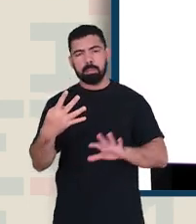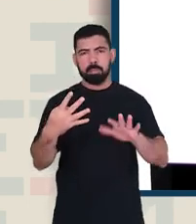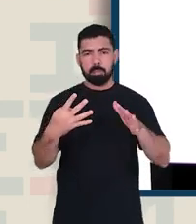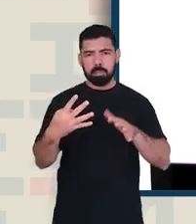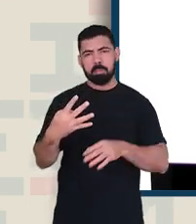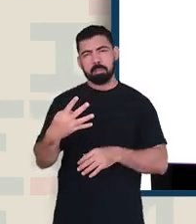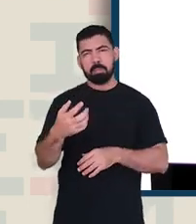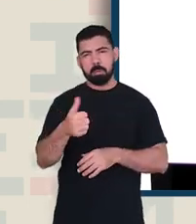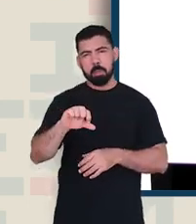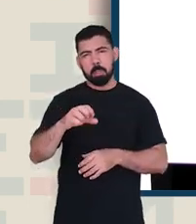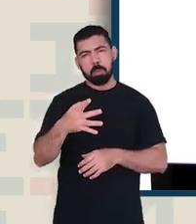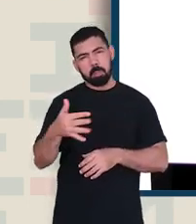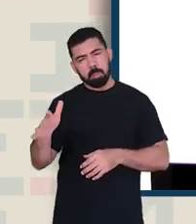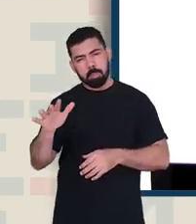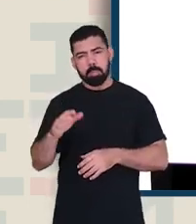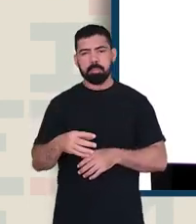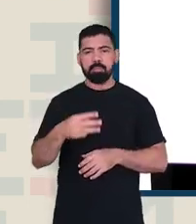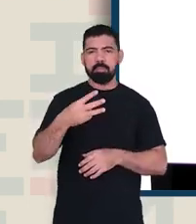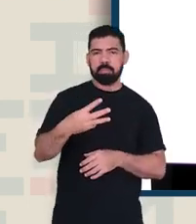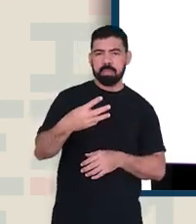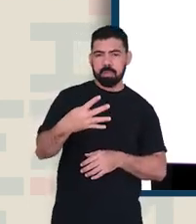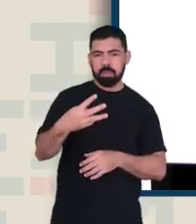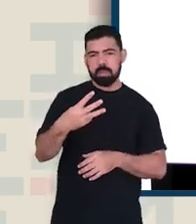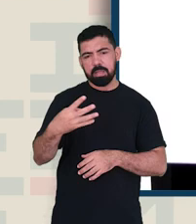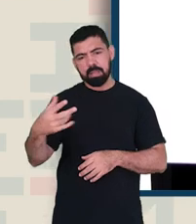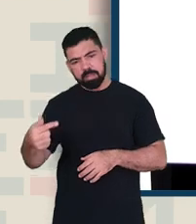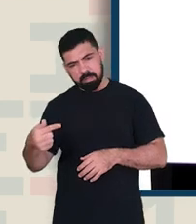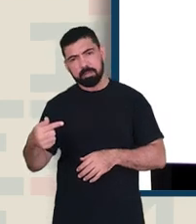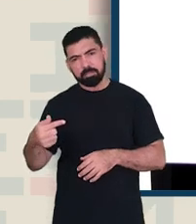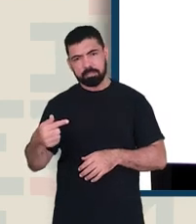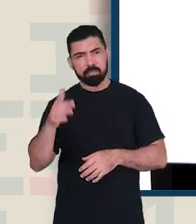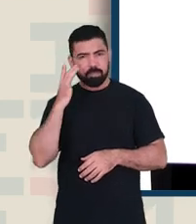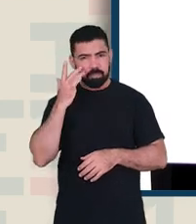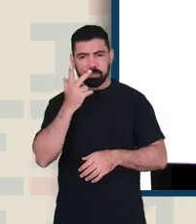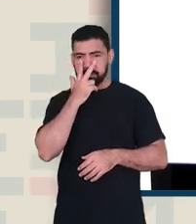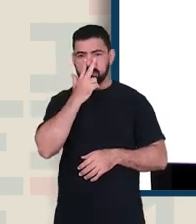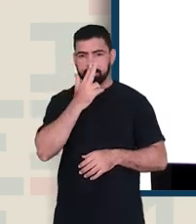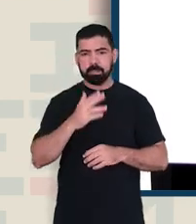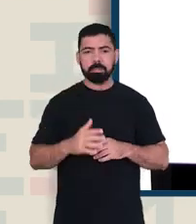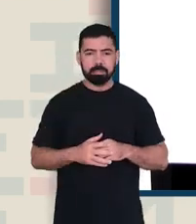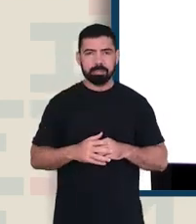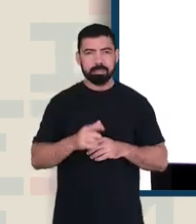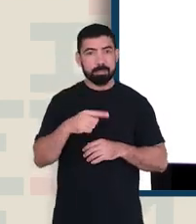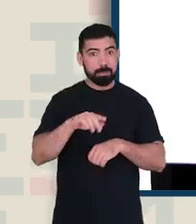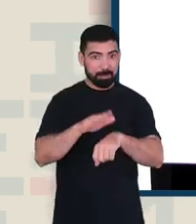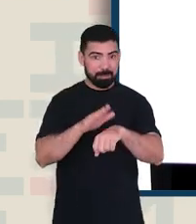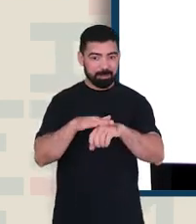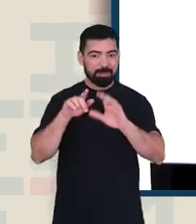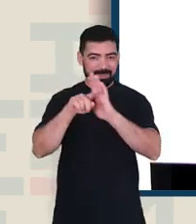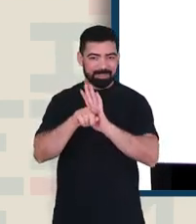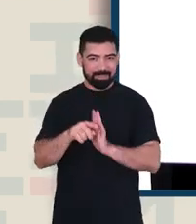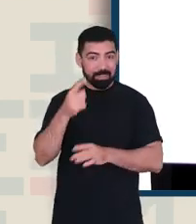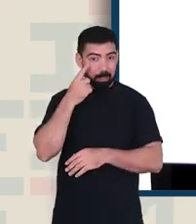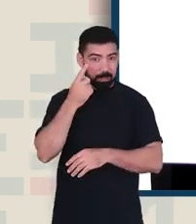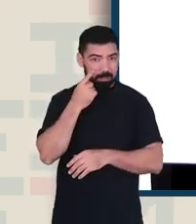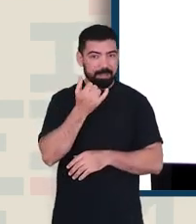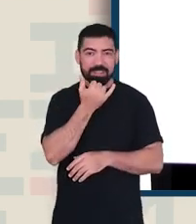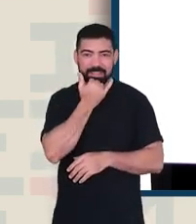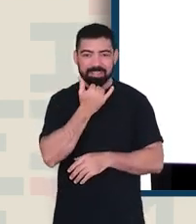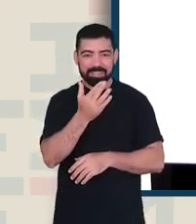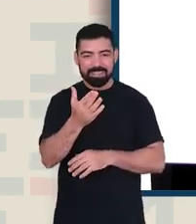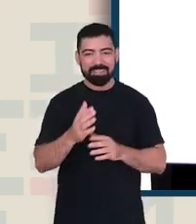1934, alguma coisa assim, 37 me parece. Depois vocês checam bem aí